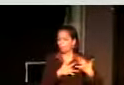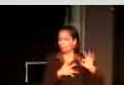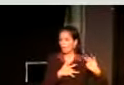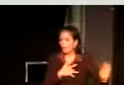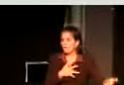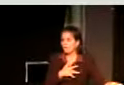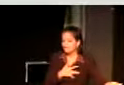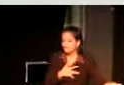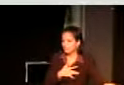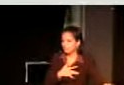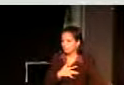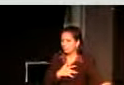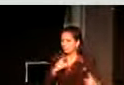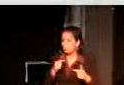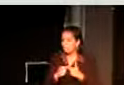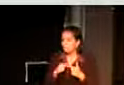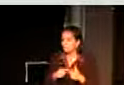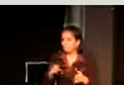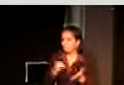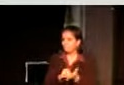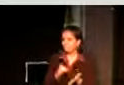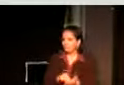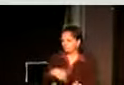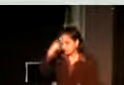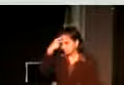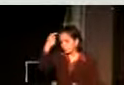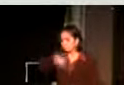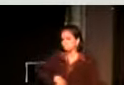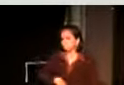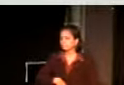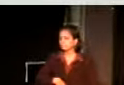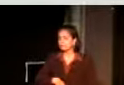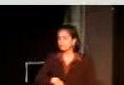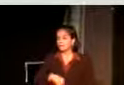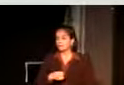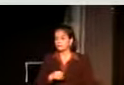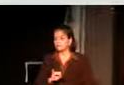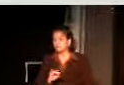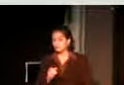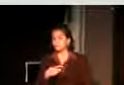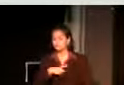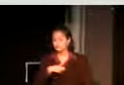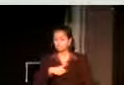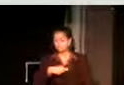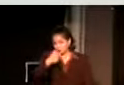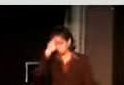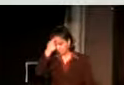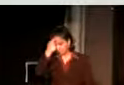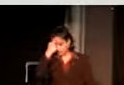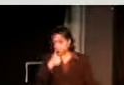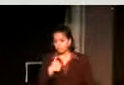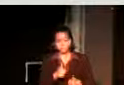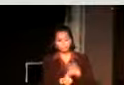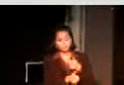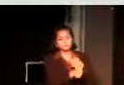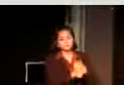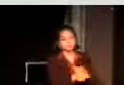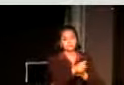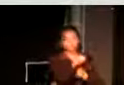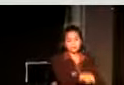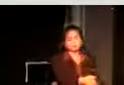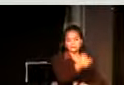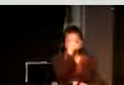com consciência dessa nossa realidade nos aproximaremos das pessoas com atitude Correta que não